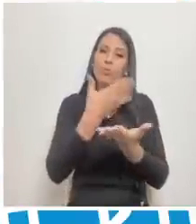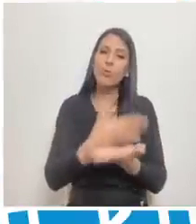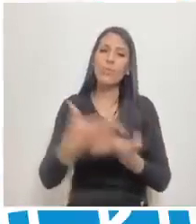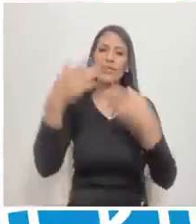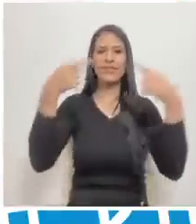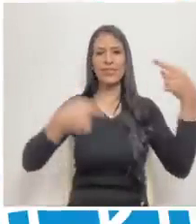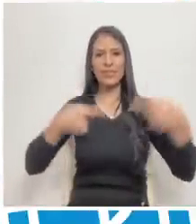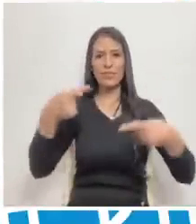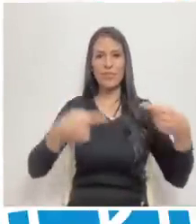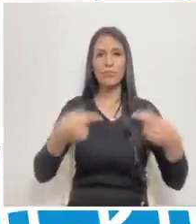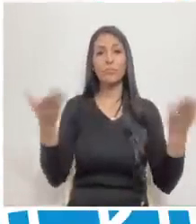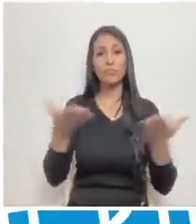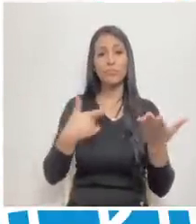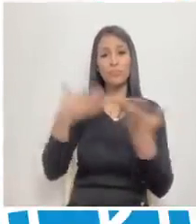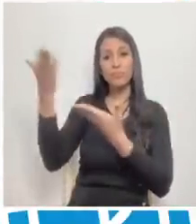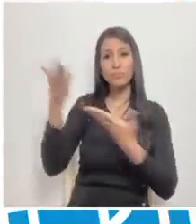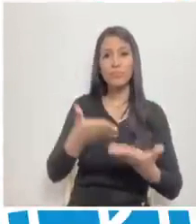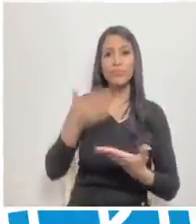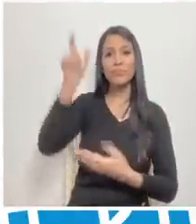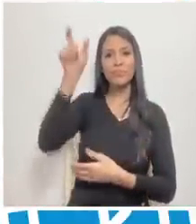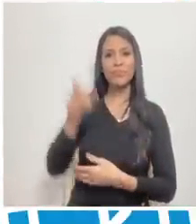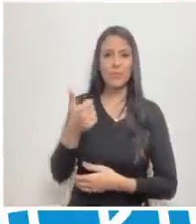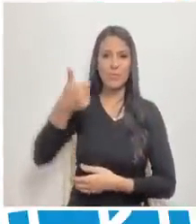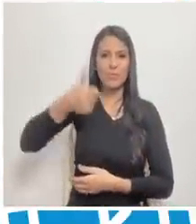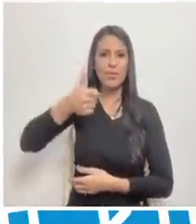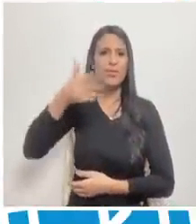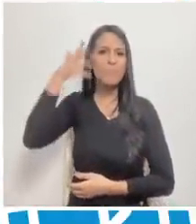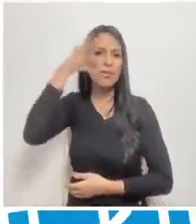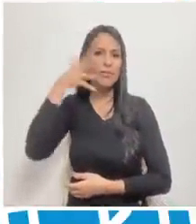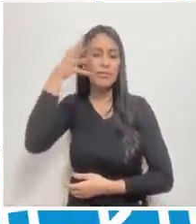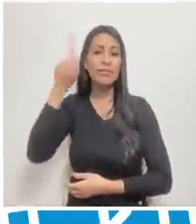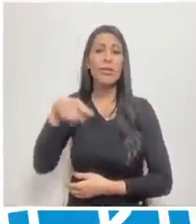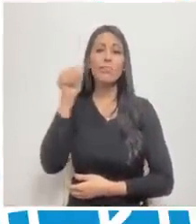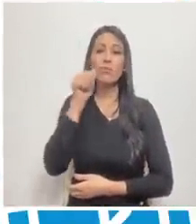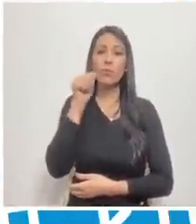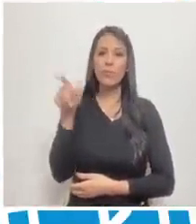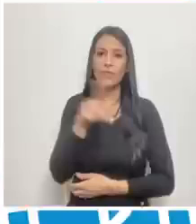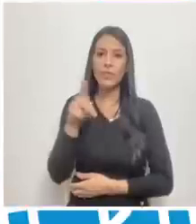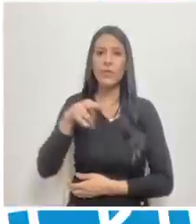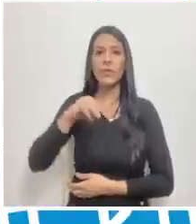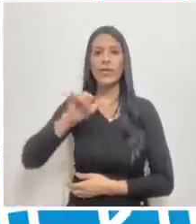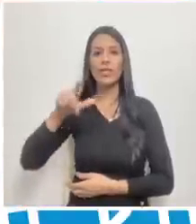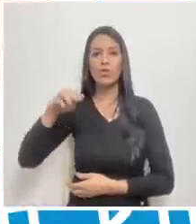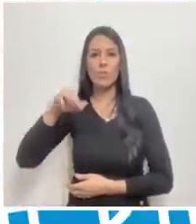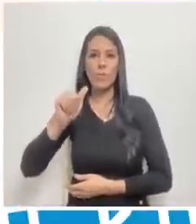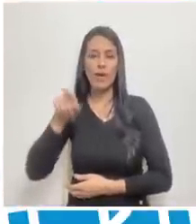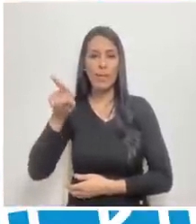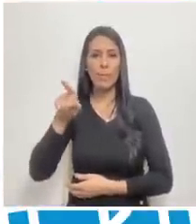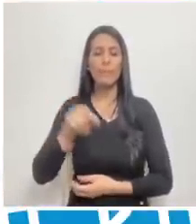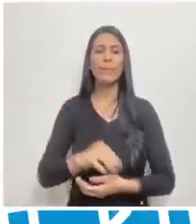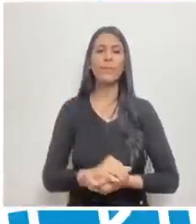a nossa primeira palestrante, que é a professora Nilma Fontanive,